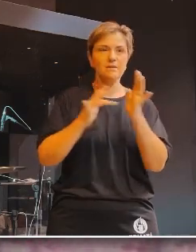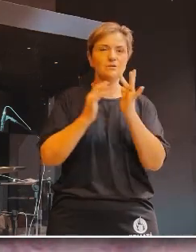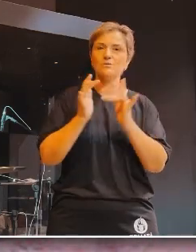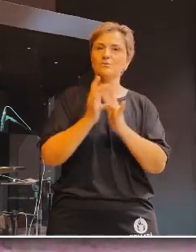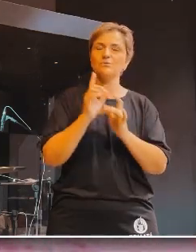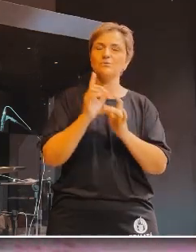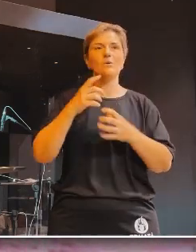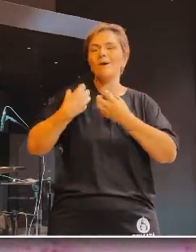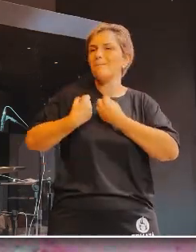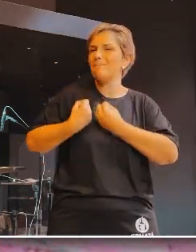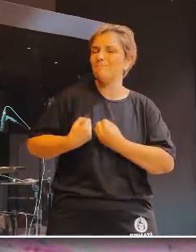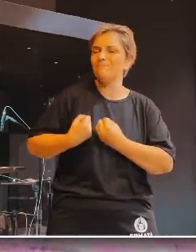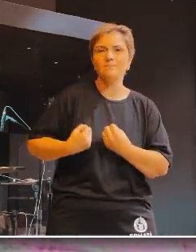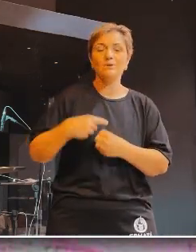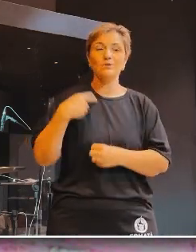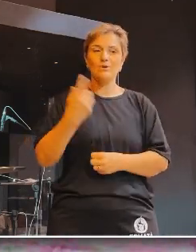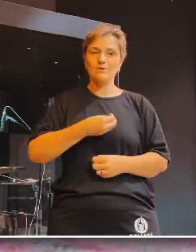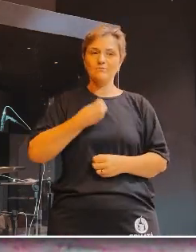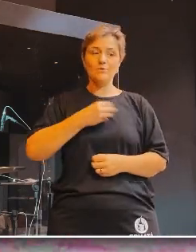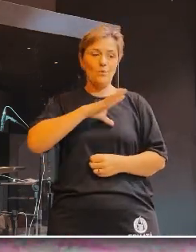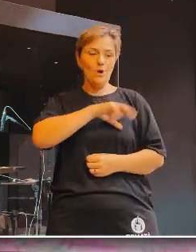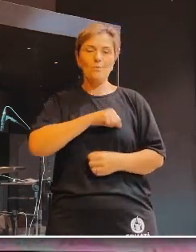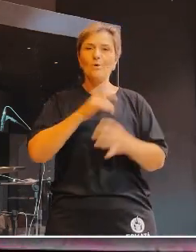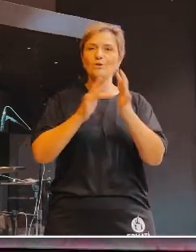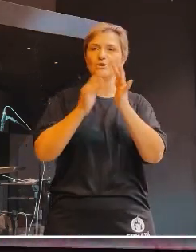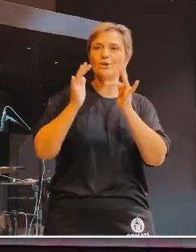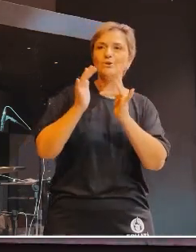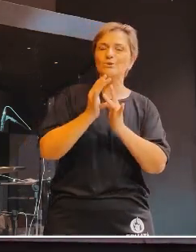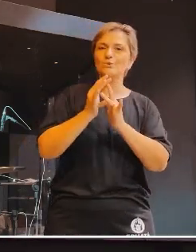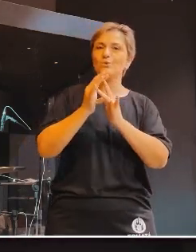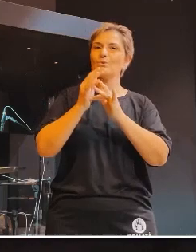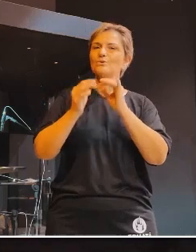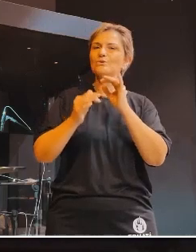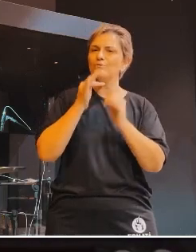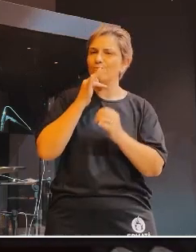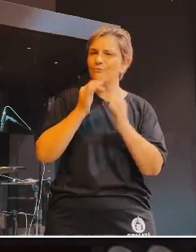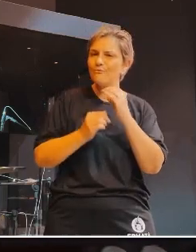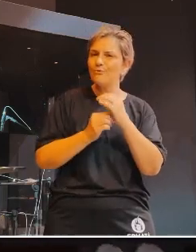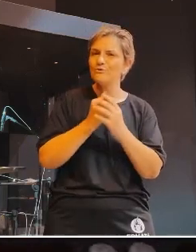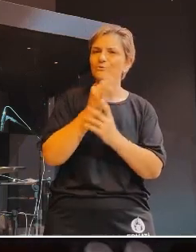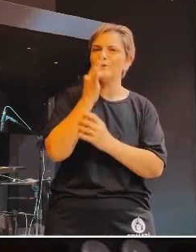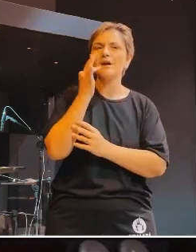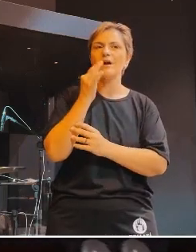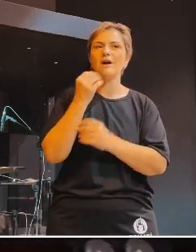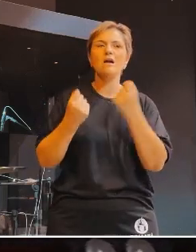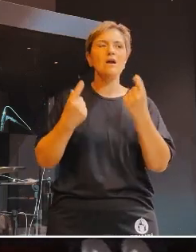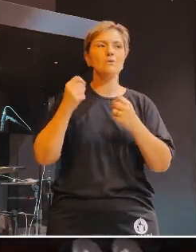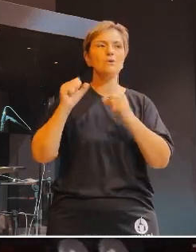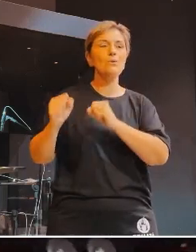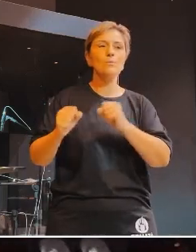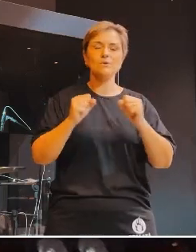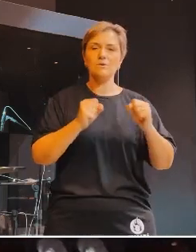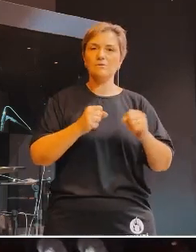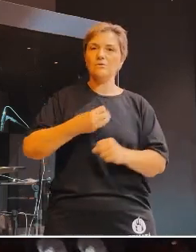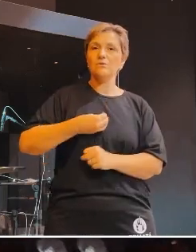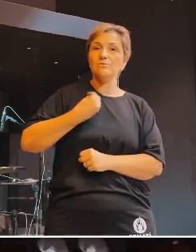fardo. E nós vivermos o amor de Jesus e frutificarmos é algo tão poderoso, tão